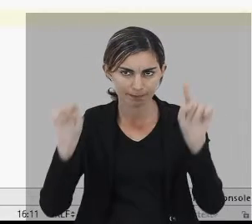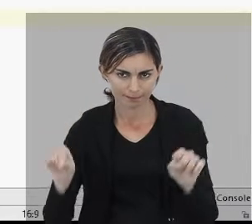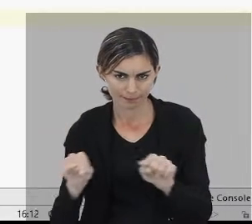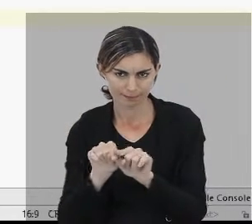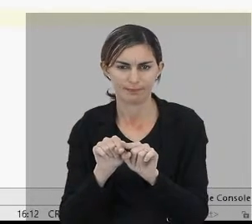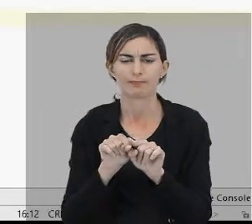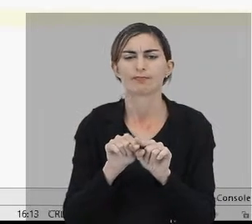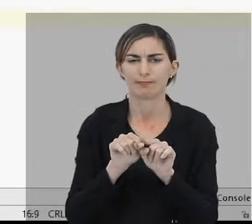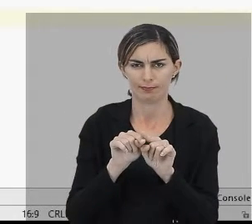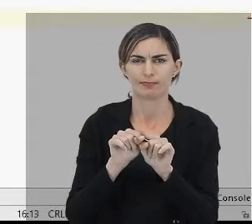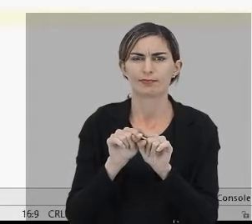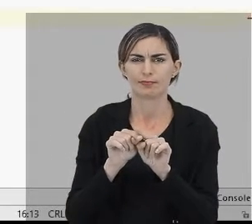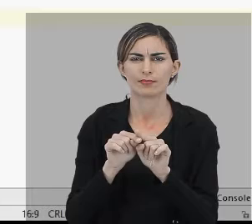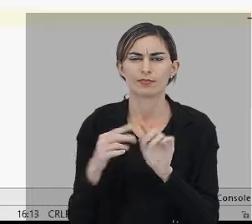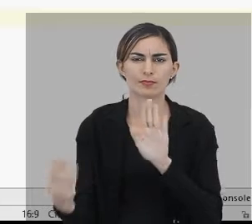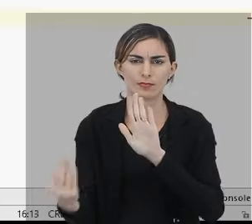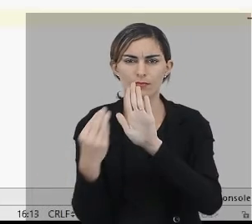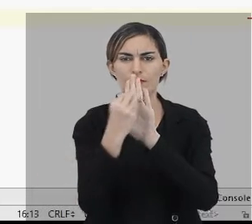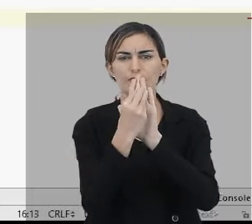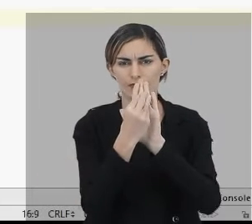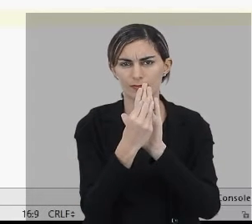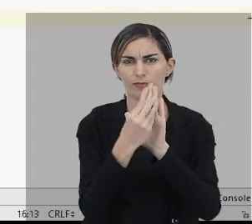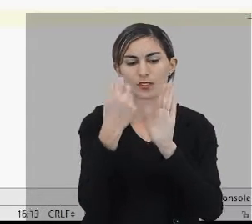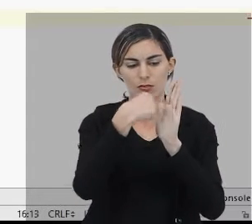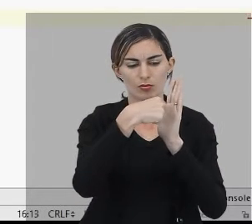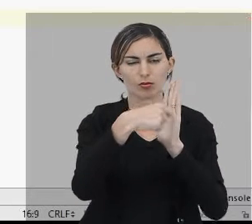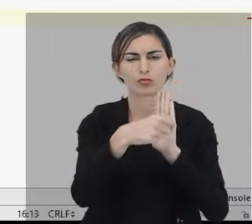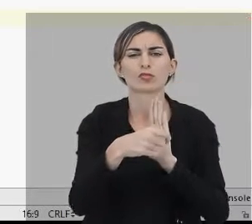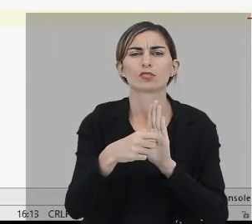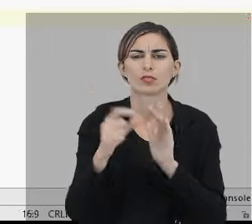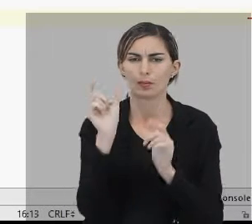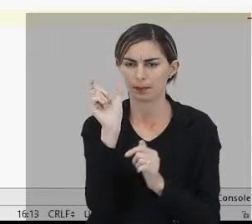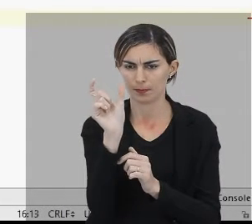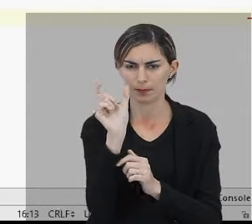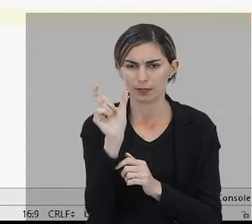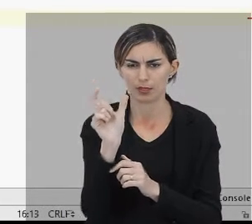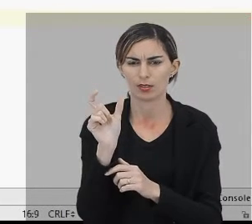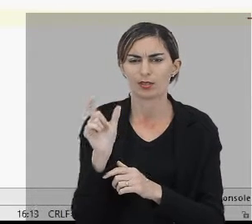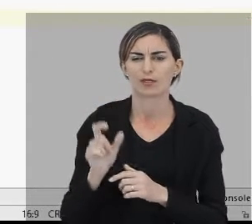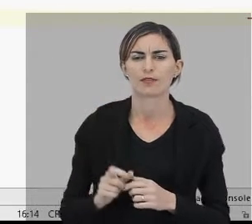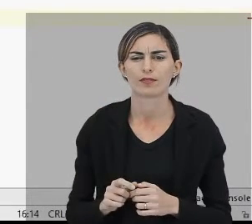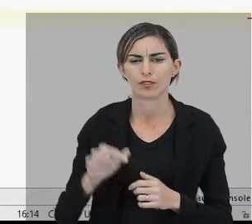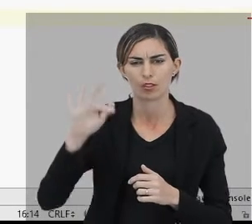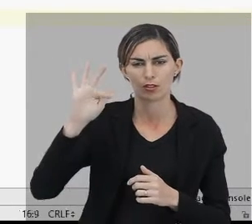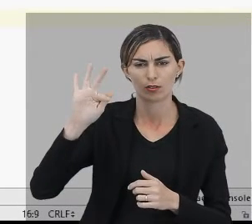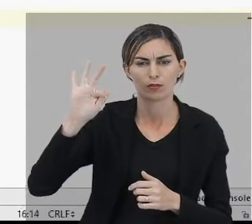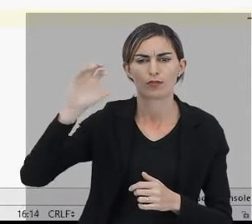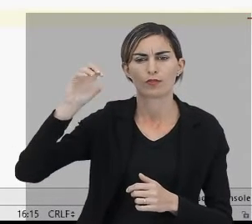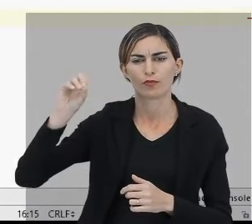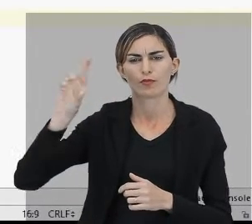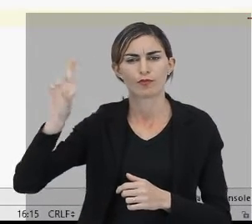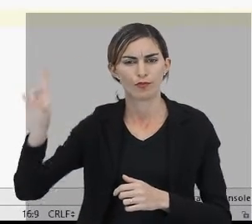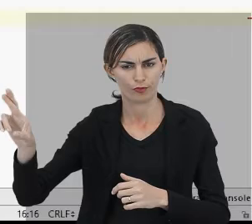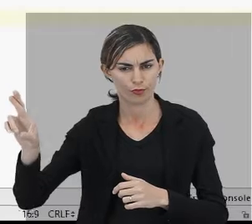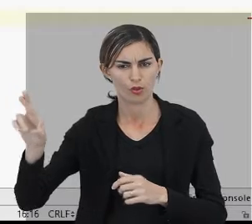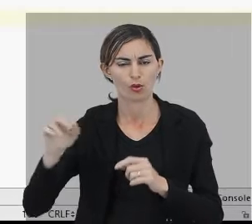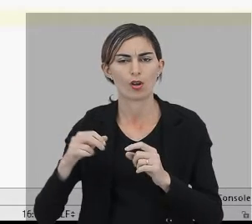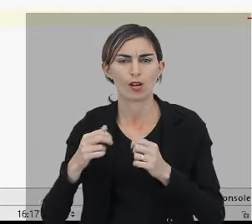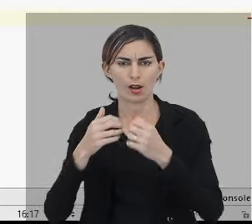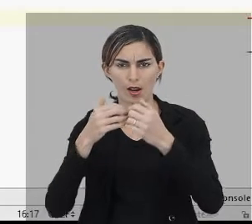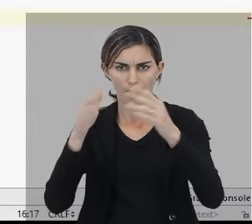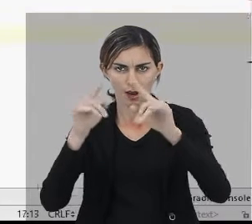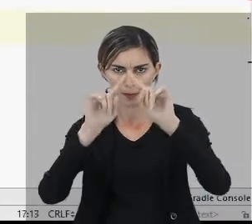for, ela é escrita através da palavra-chave for. Você vai ter um abre e